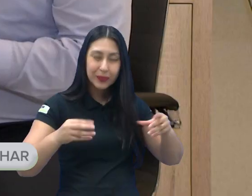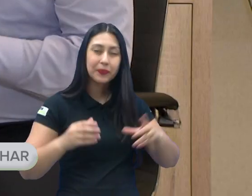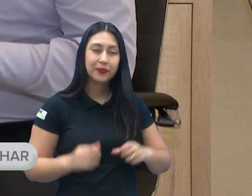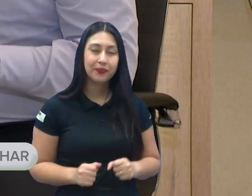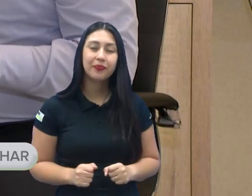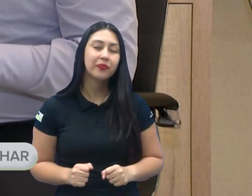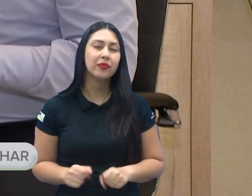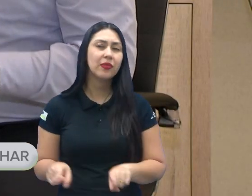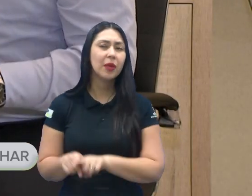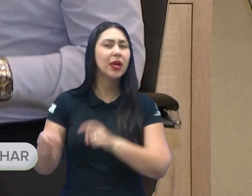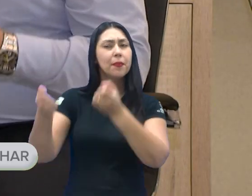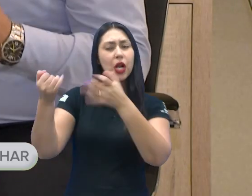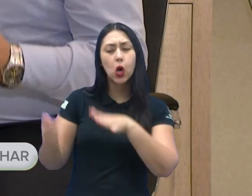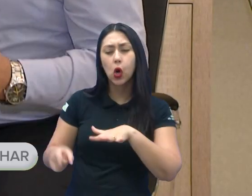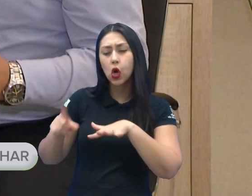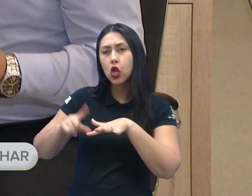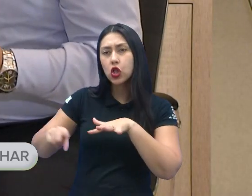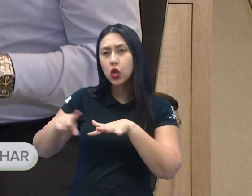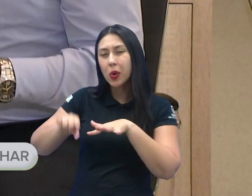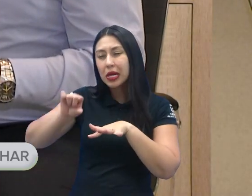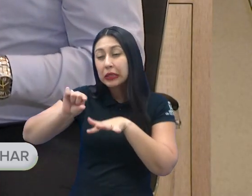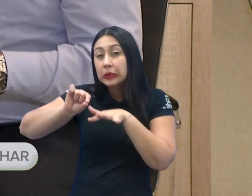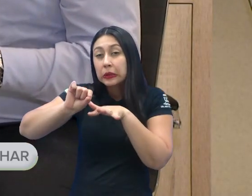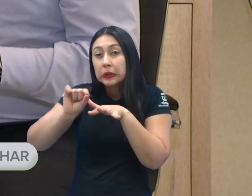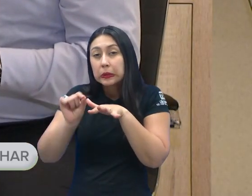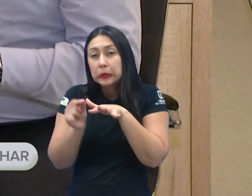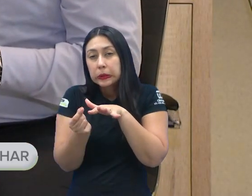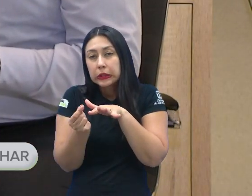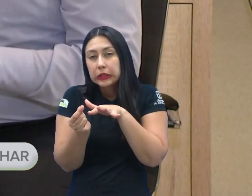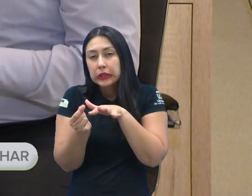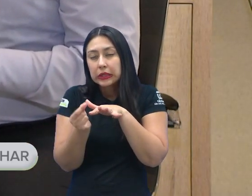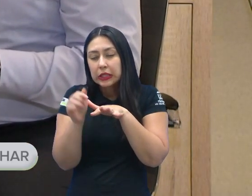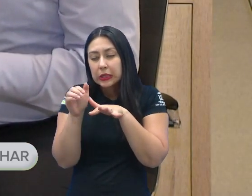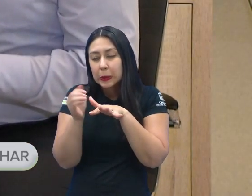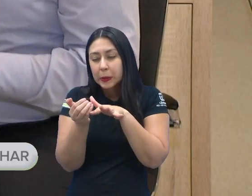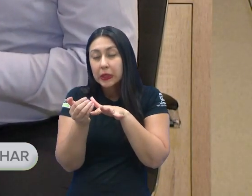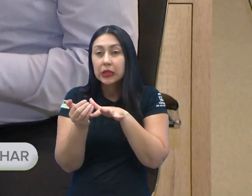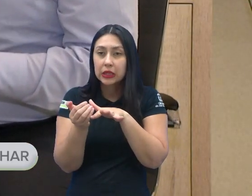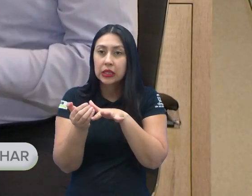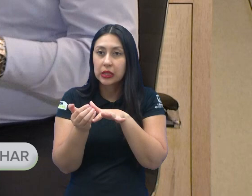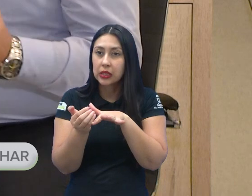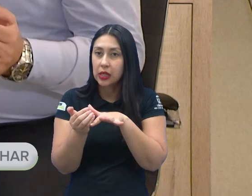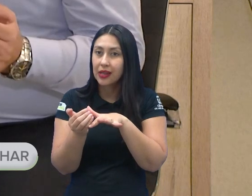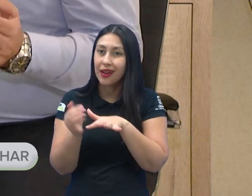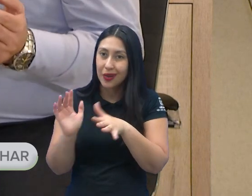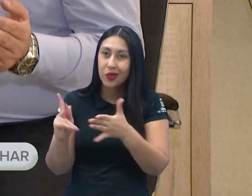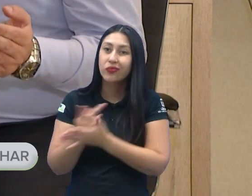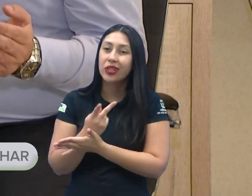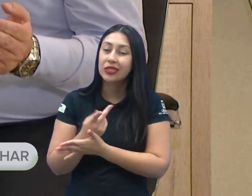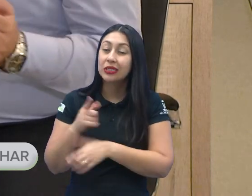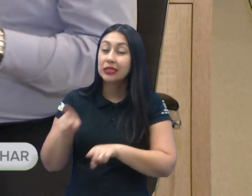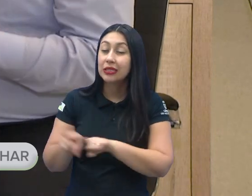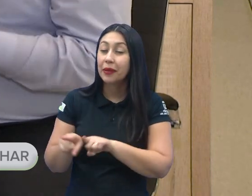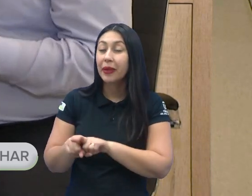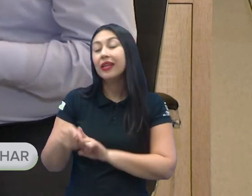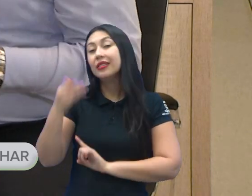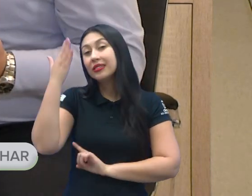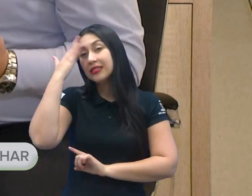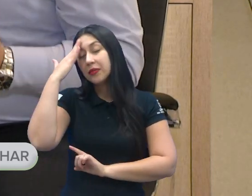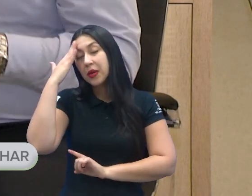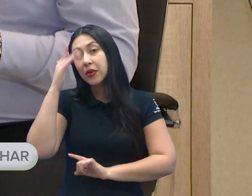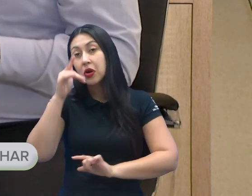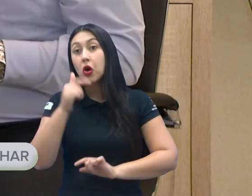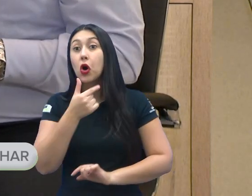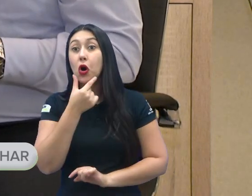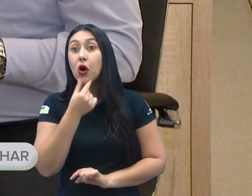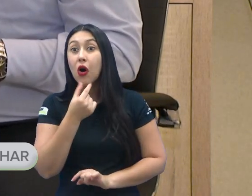de unha encravada, muito comum, né? Você falou na hora de cortar. A gente sabe que muitas pessoas, principalmente